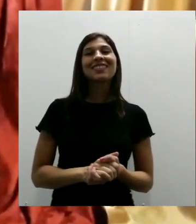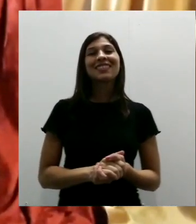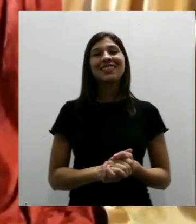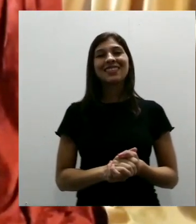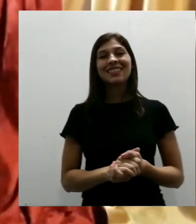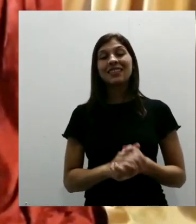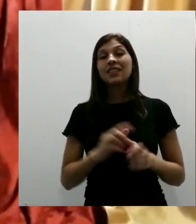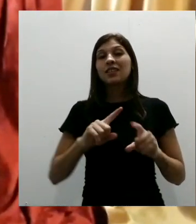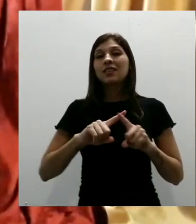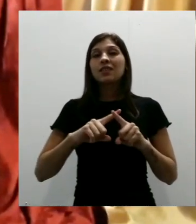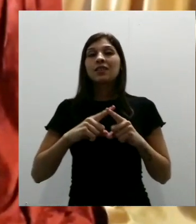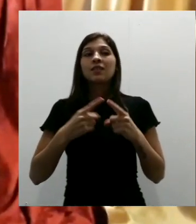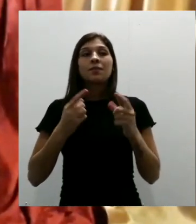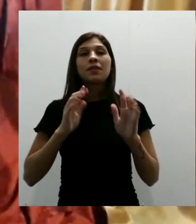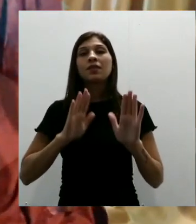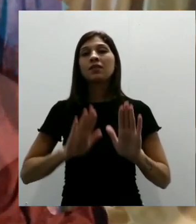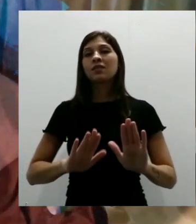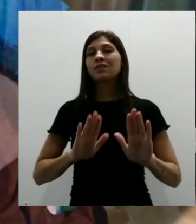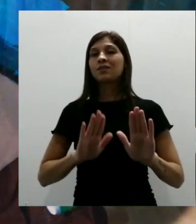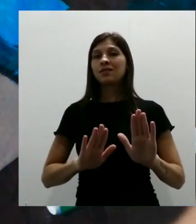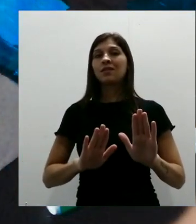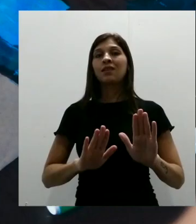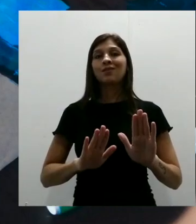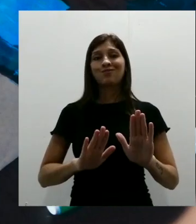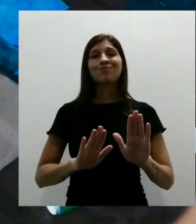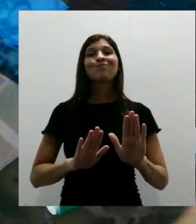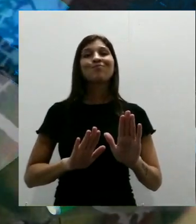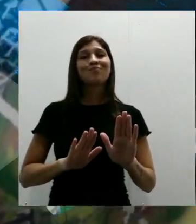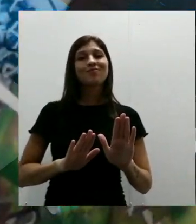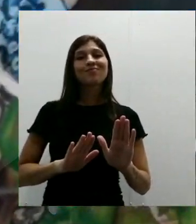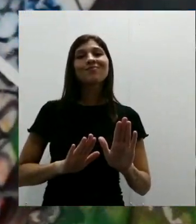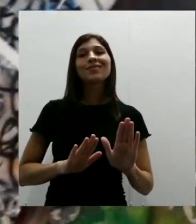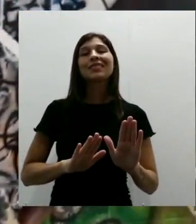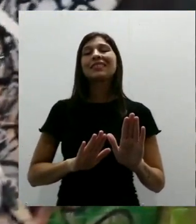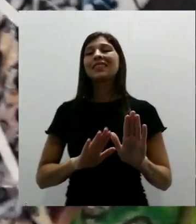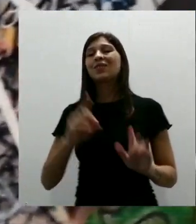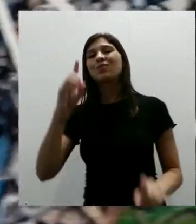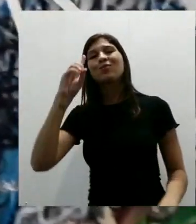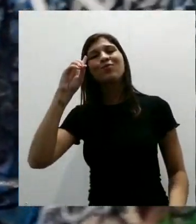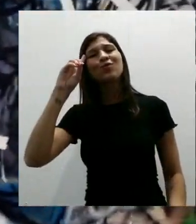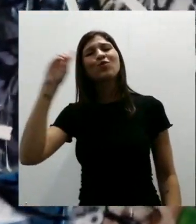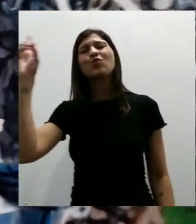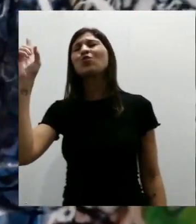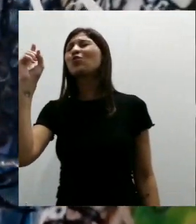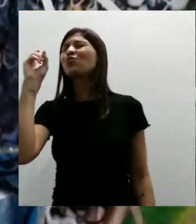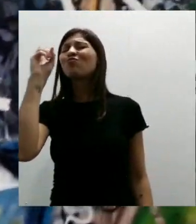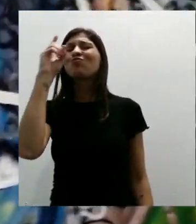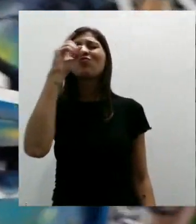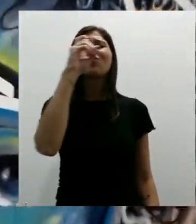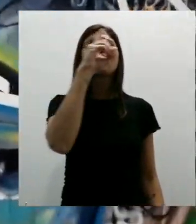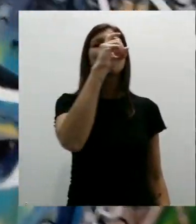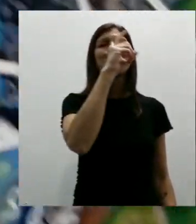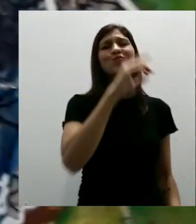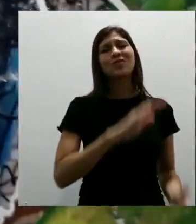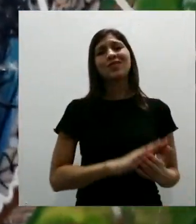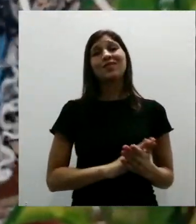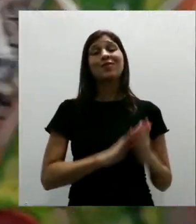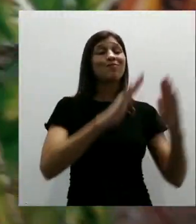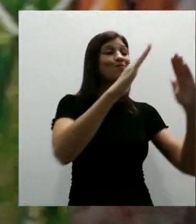Mas nos últimos dias desses tempos de agora, a casinha não pode abrir as